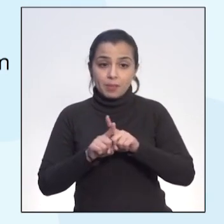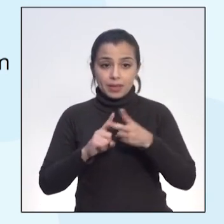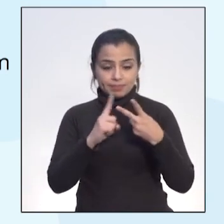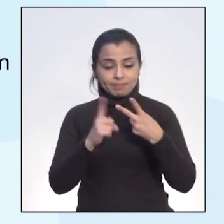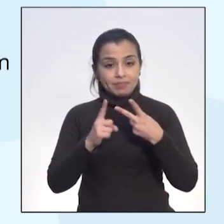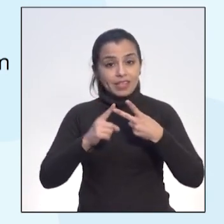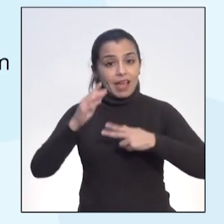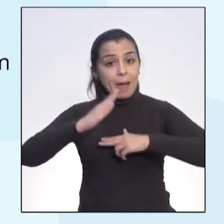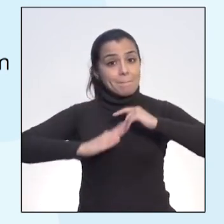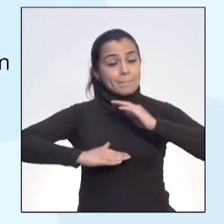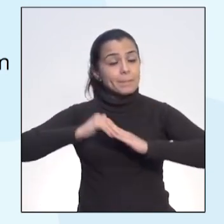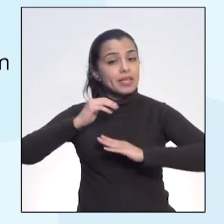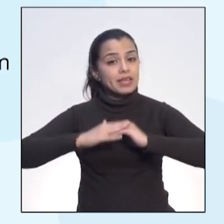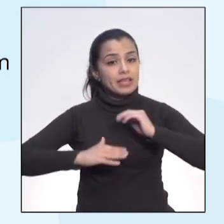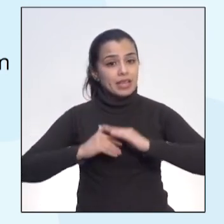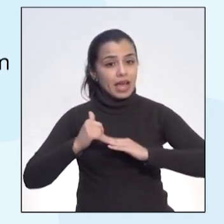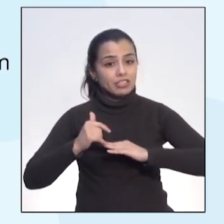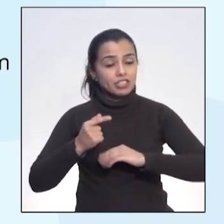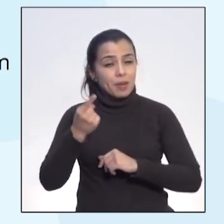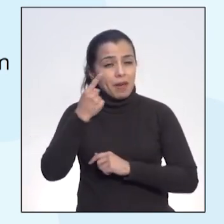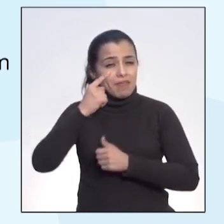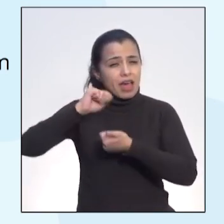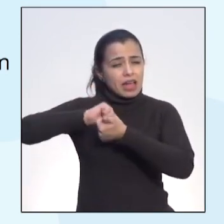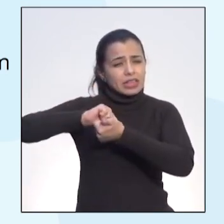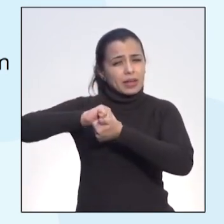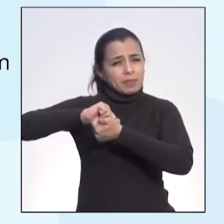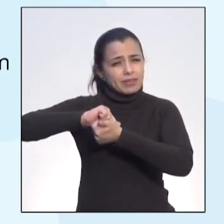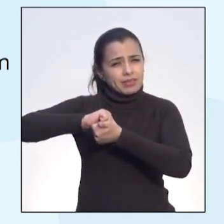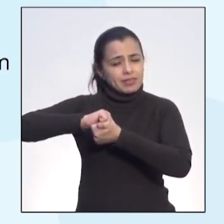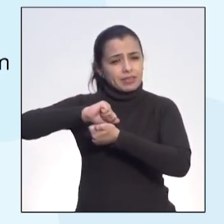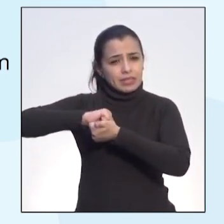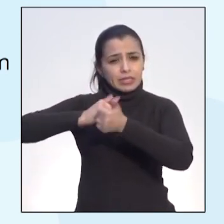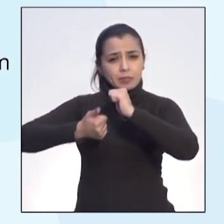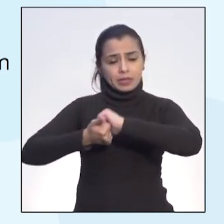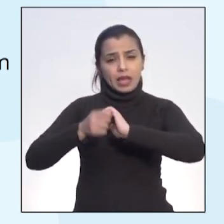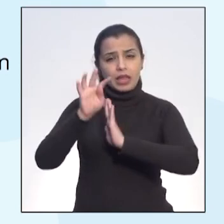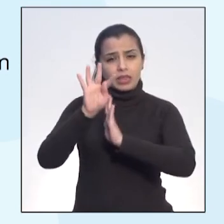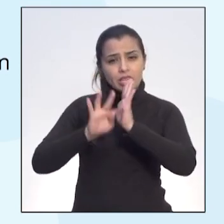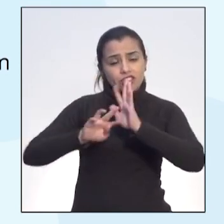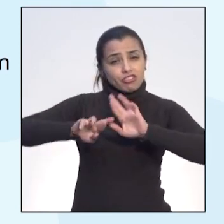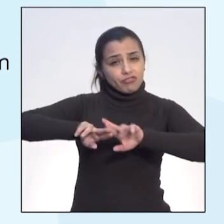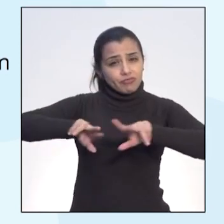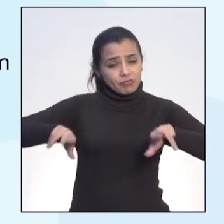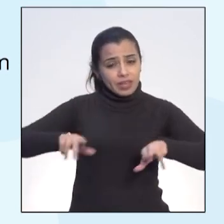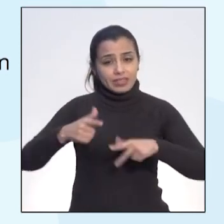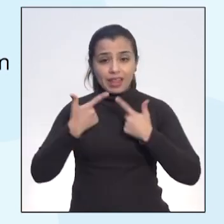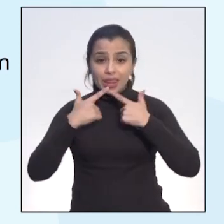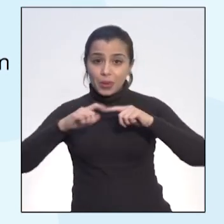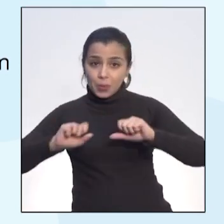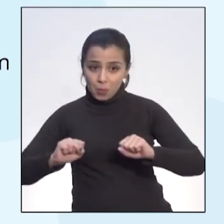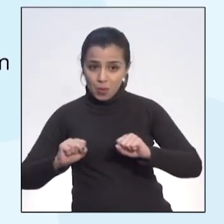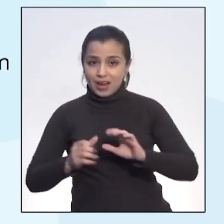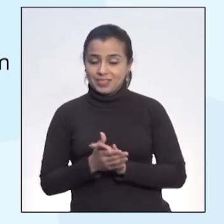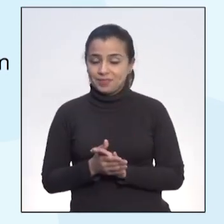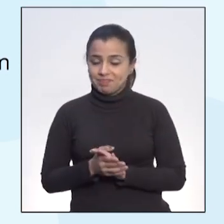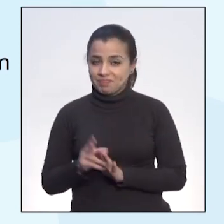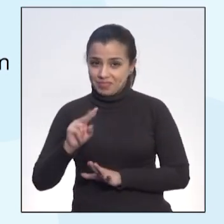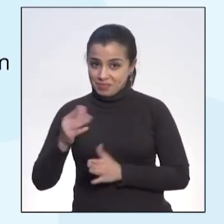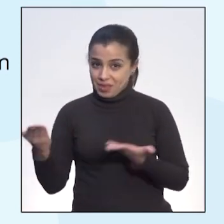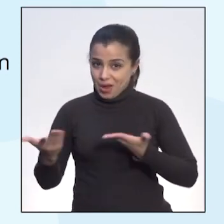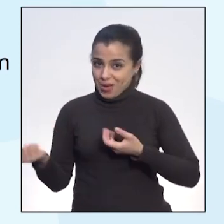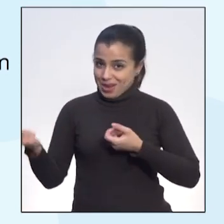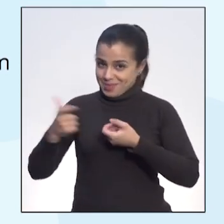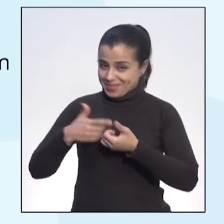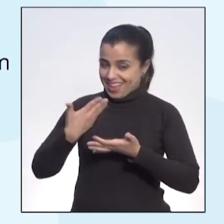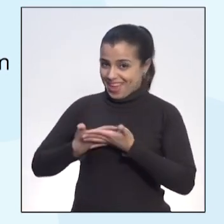linguagens, levando em conta aspectos linguísticos, históricos e sociais. E vamos lá à nossa aula de hoje. Então, é muito importante